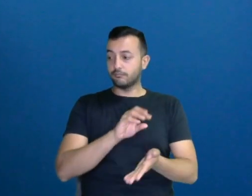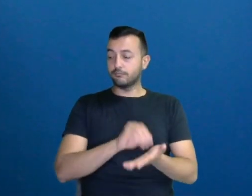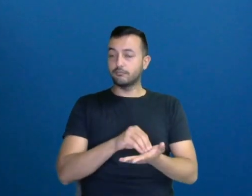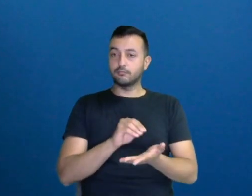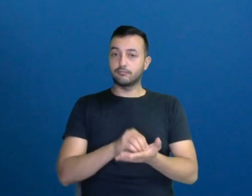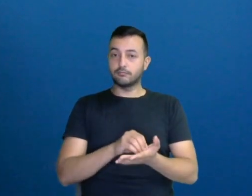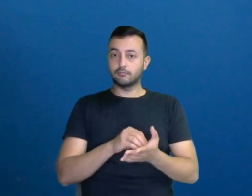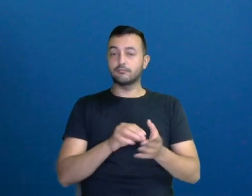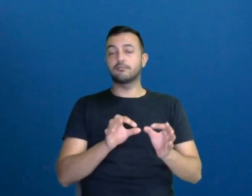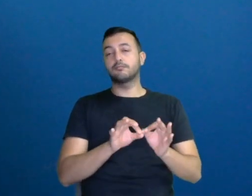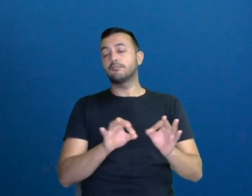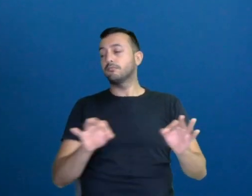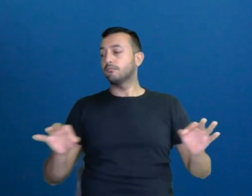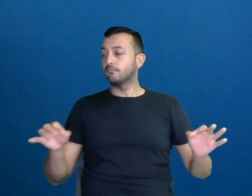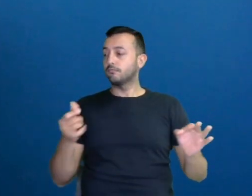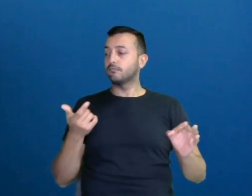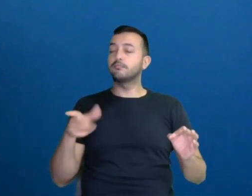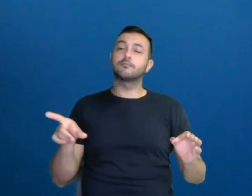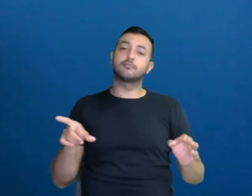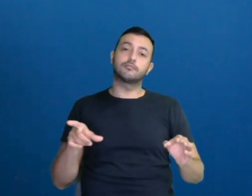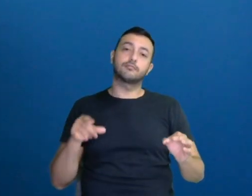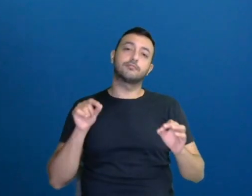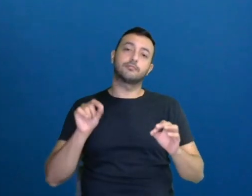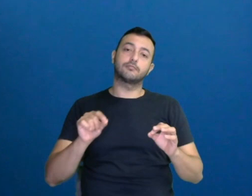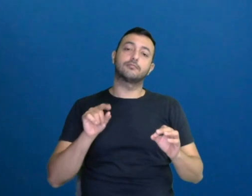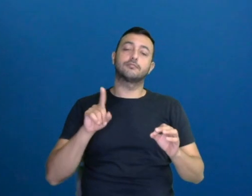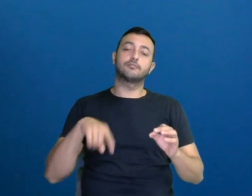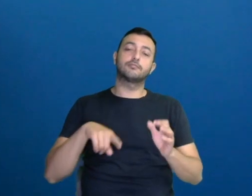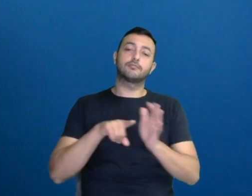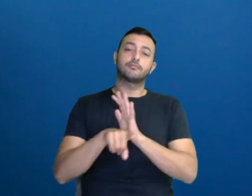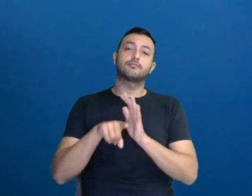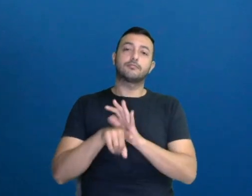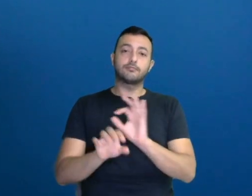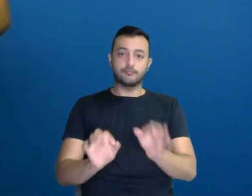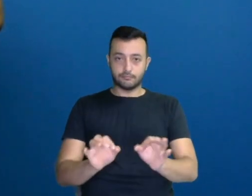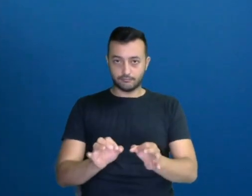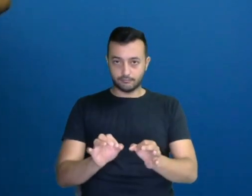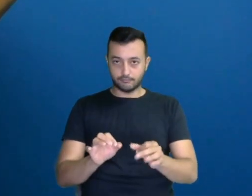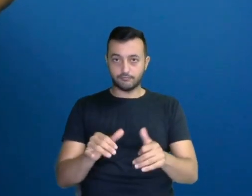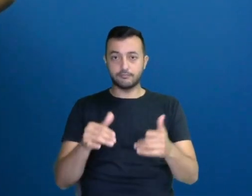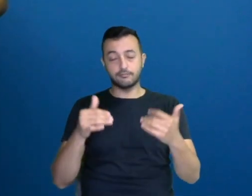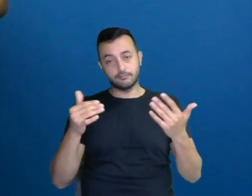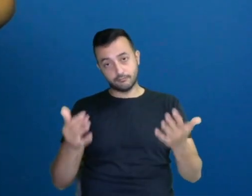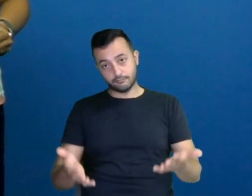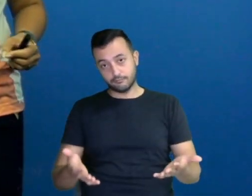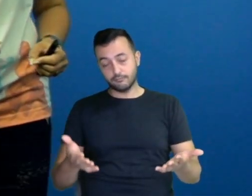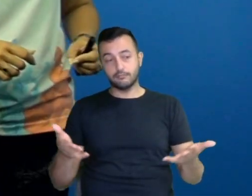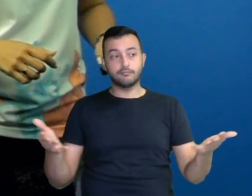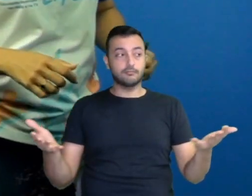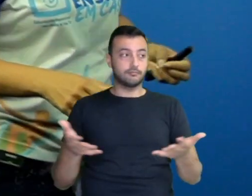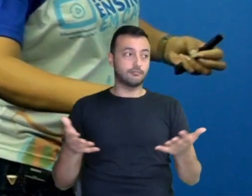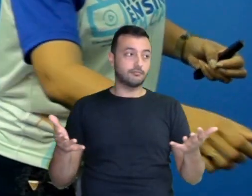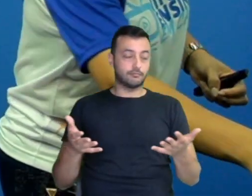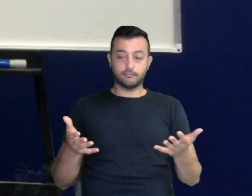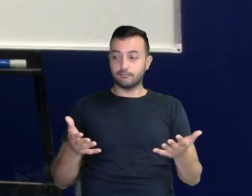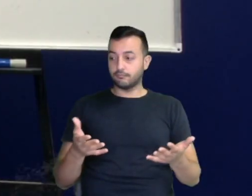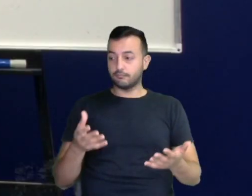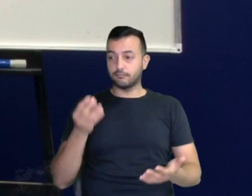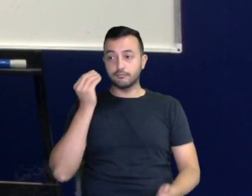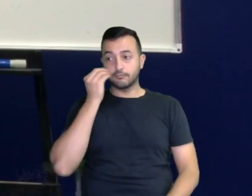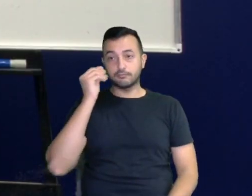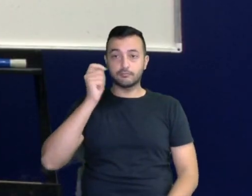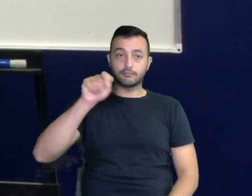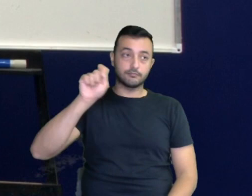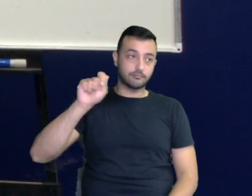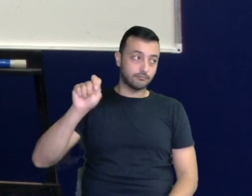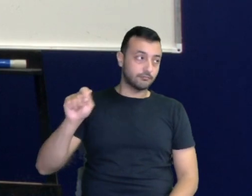comprimento dessa outra aqui. É isso que está sendo questionado, tá certo? Então, vamos aqui agora para o piloto,